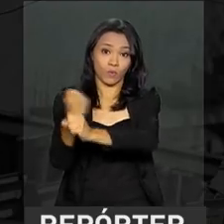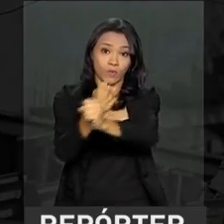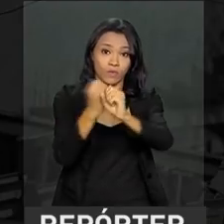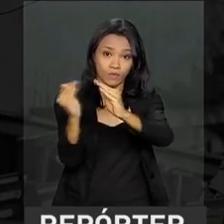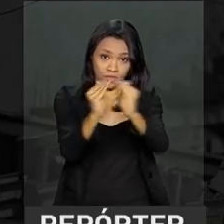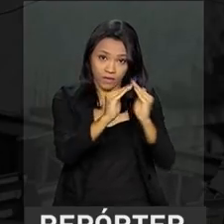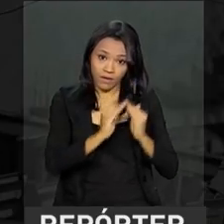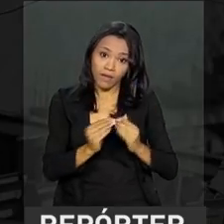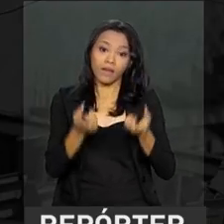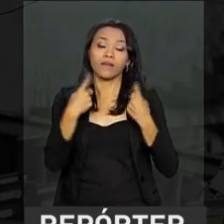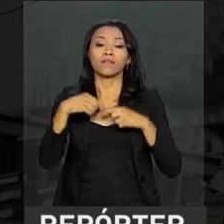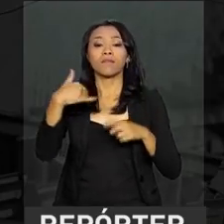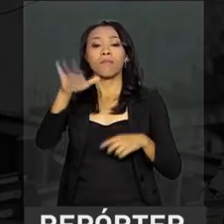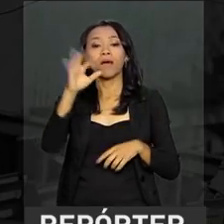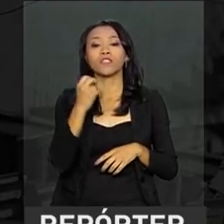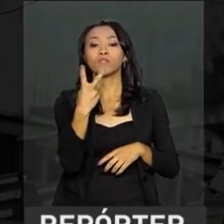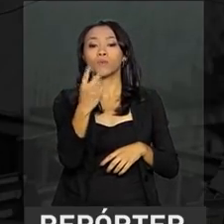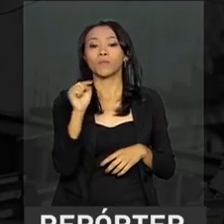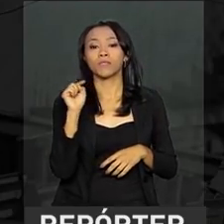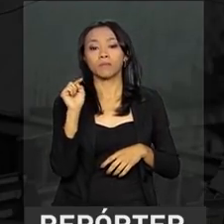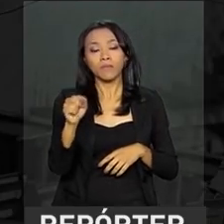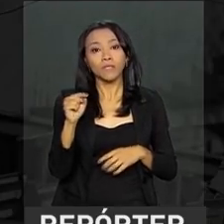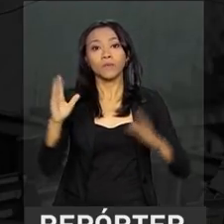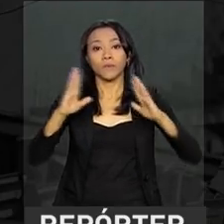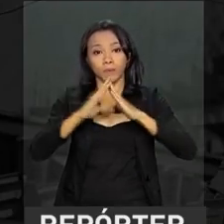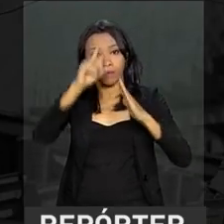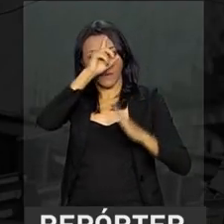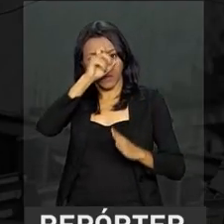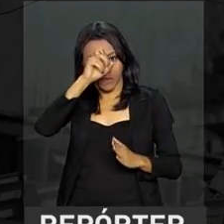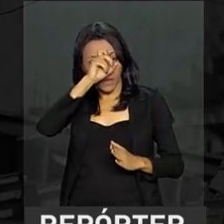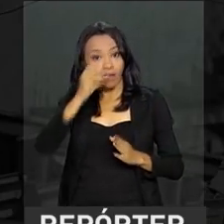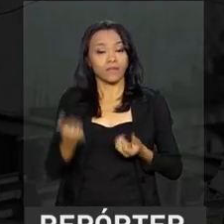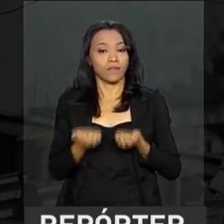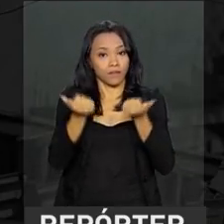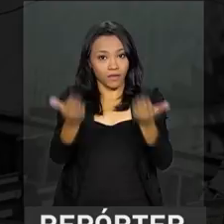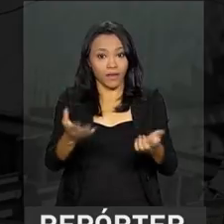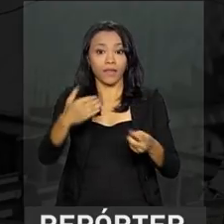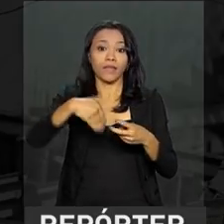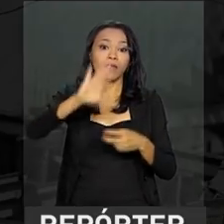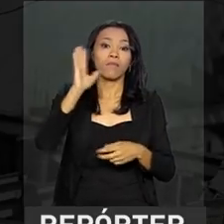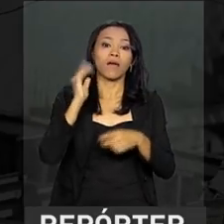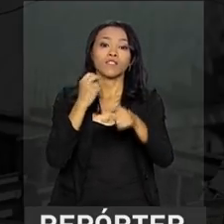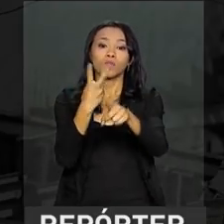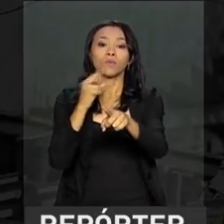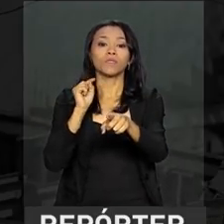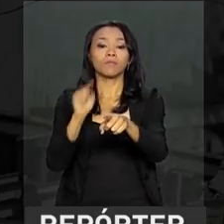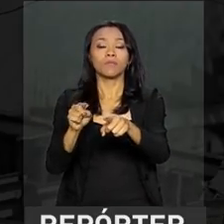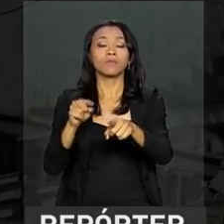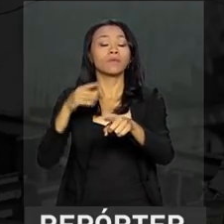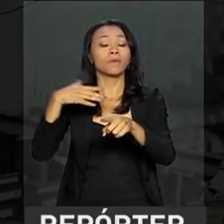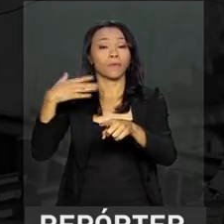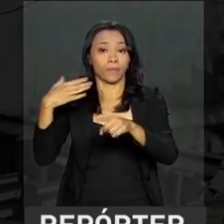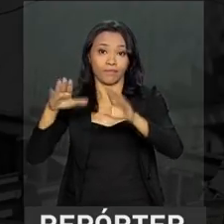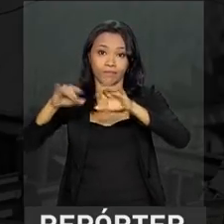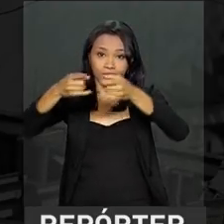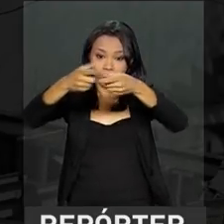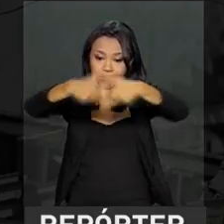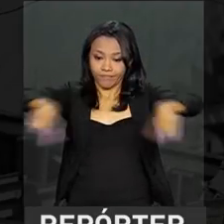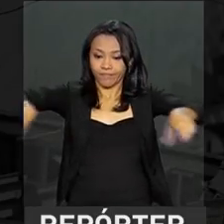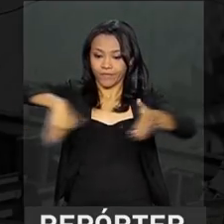mais de duas mil unidades básicas de saúde e mais de duas mil quadras poliesportivas além de